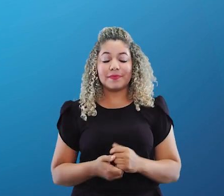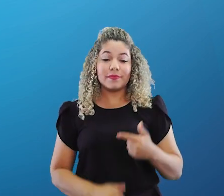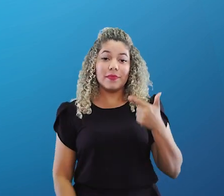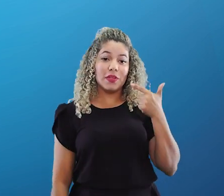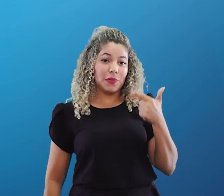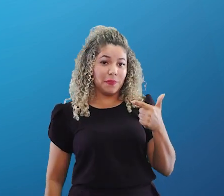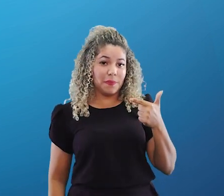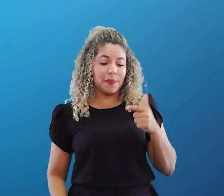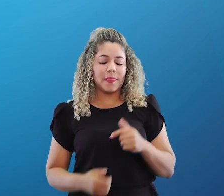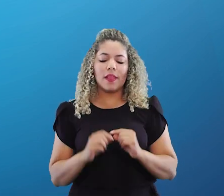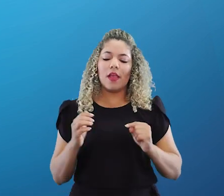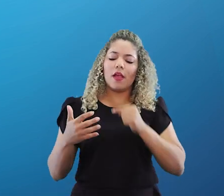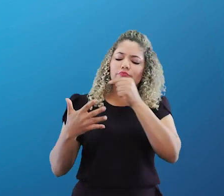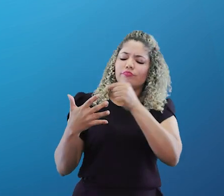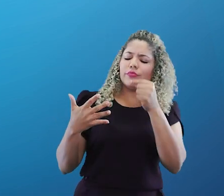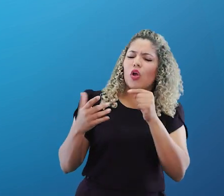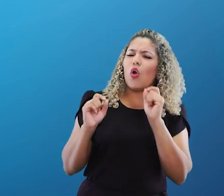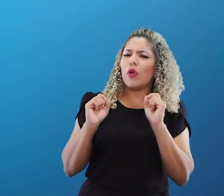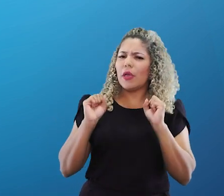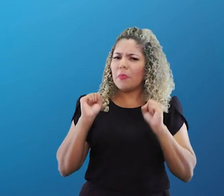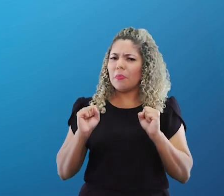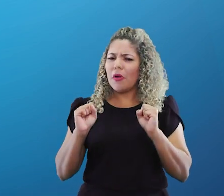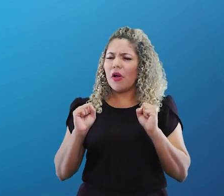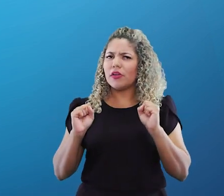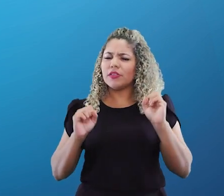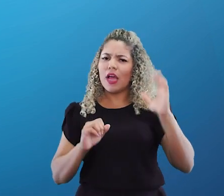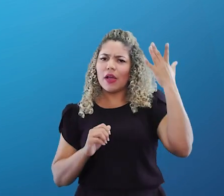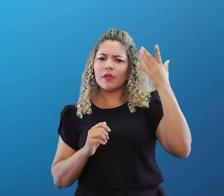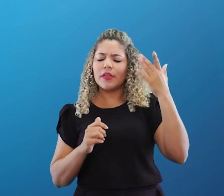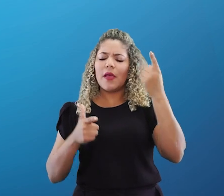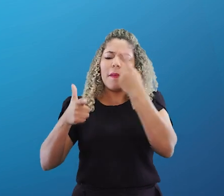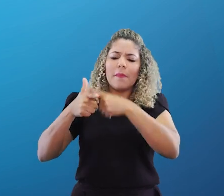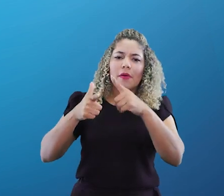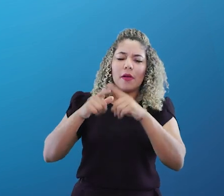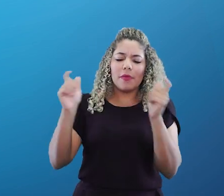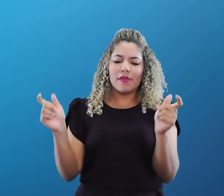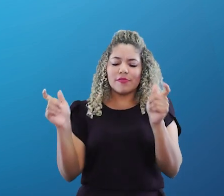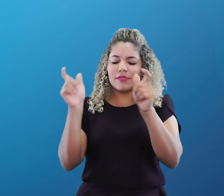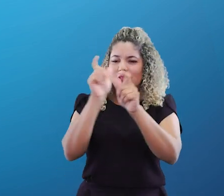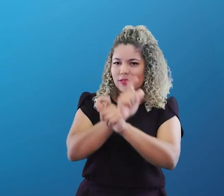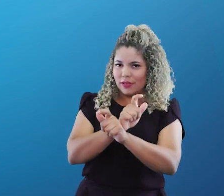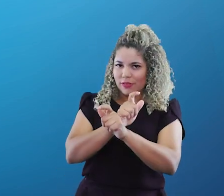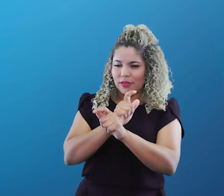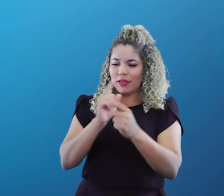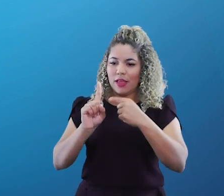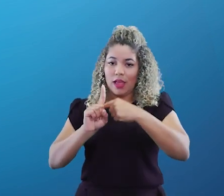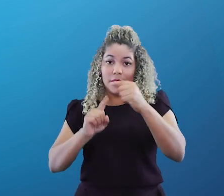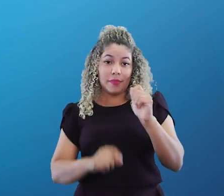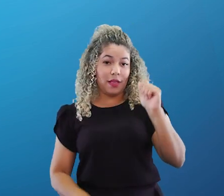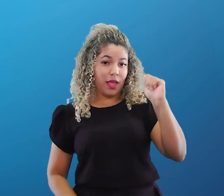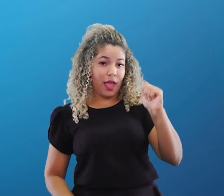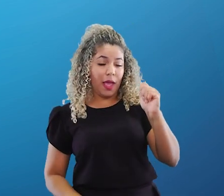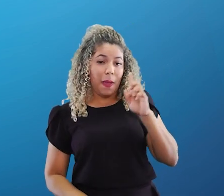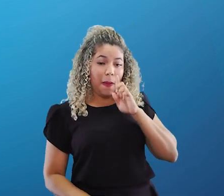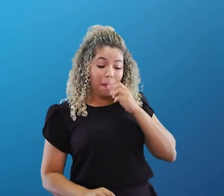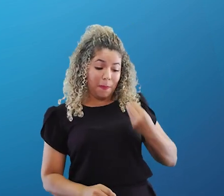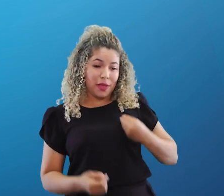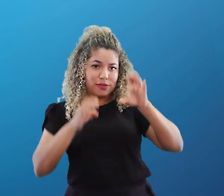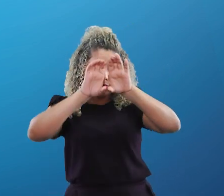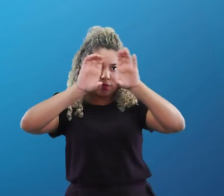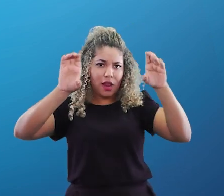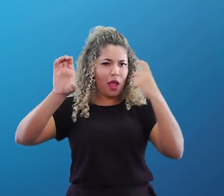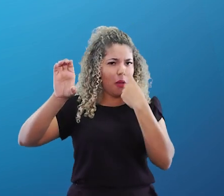2. Indique uma consequência do processo de inversão térmica. Letra A. A concentração de gases poluentes na